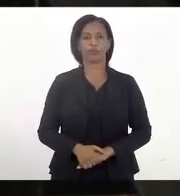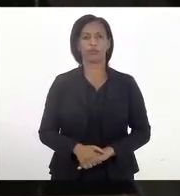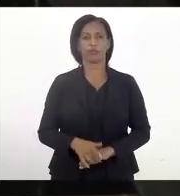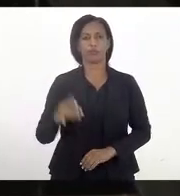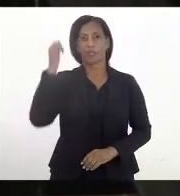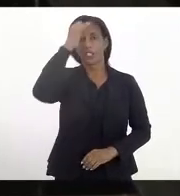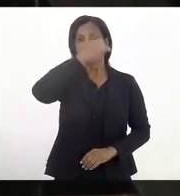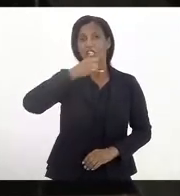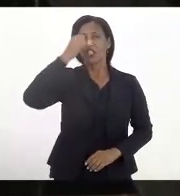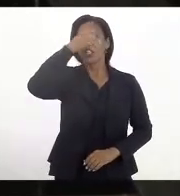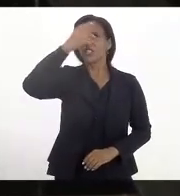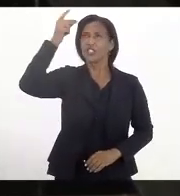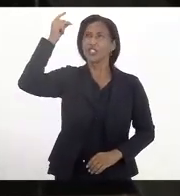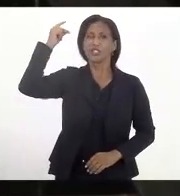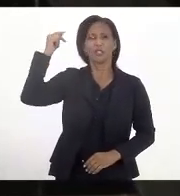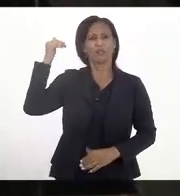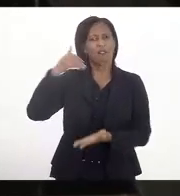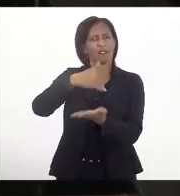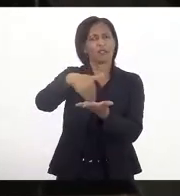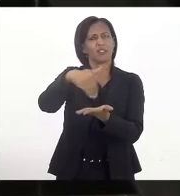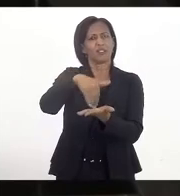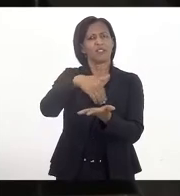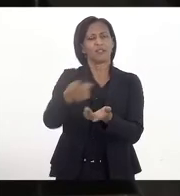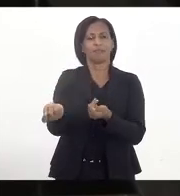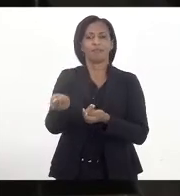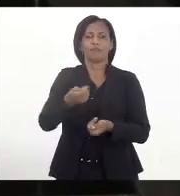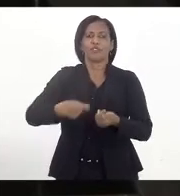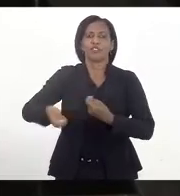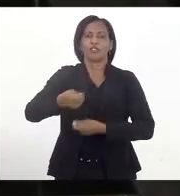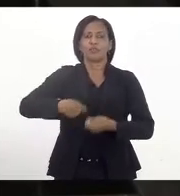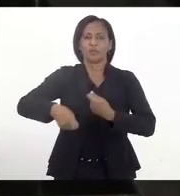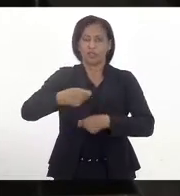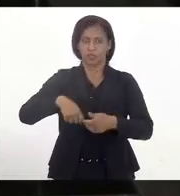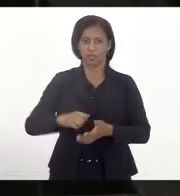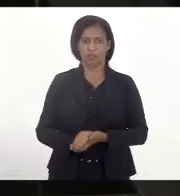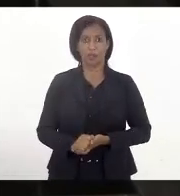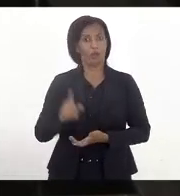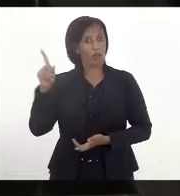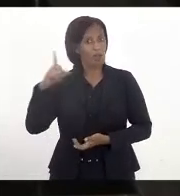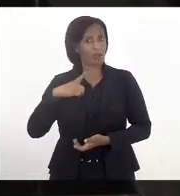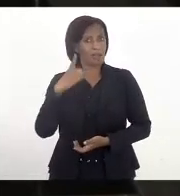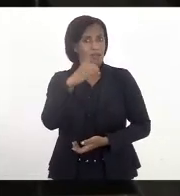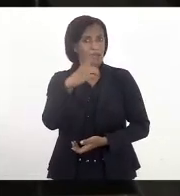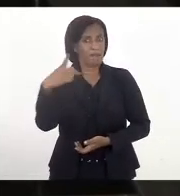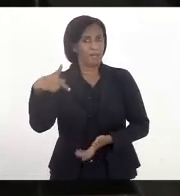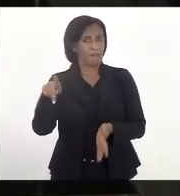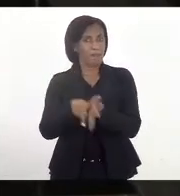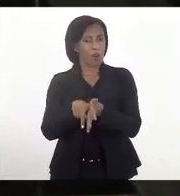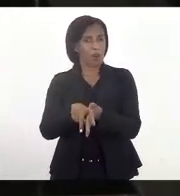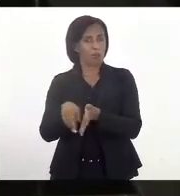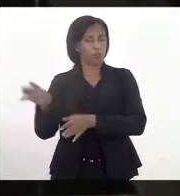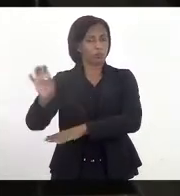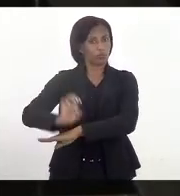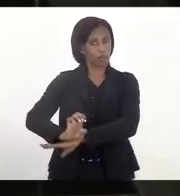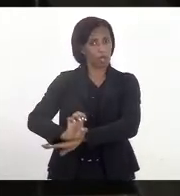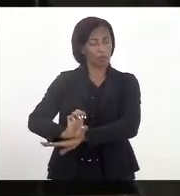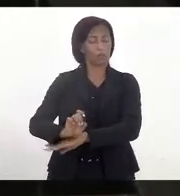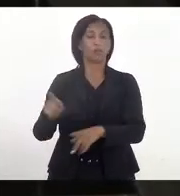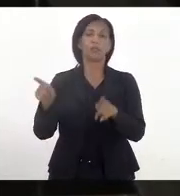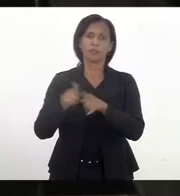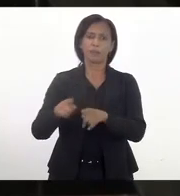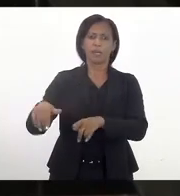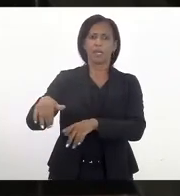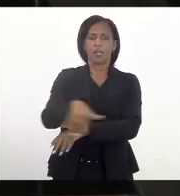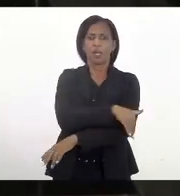antiga Secretaria de Administração que tá funcionando lá departamentos do Estado a e na Antônio Carlos